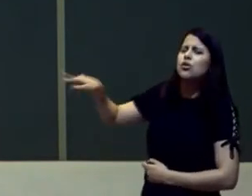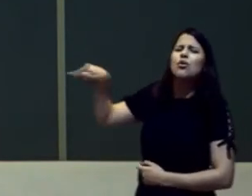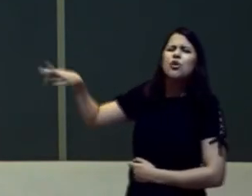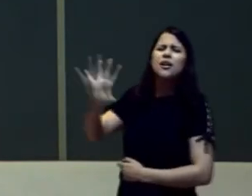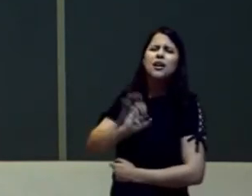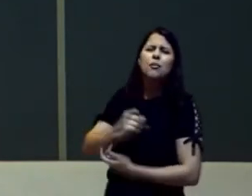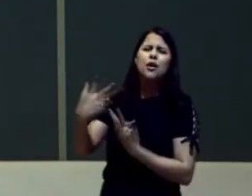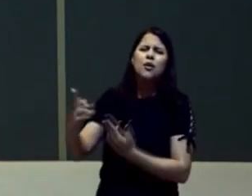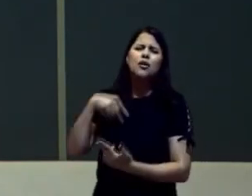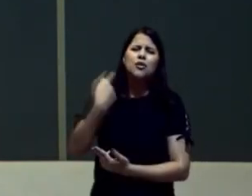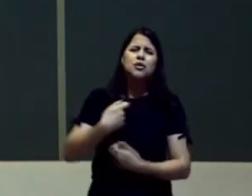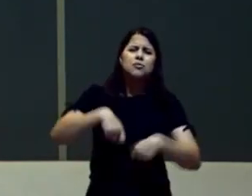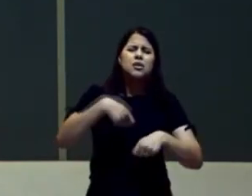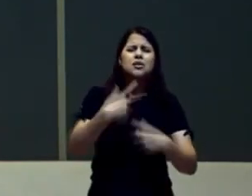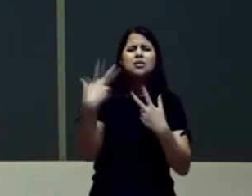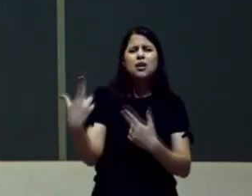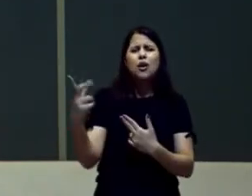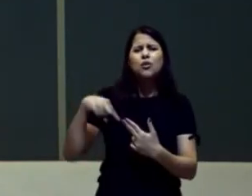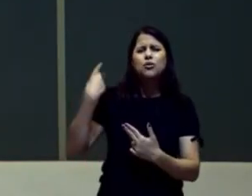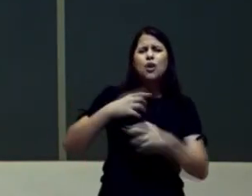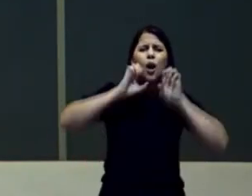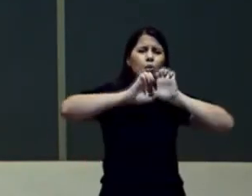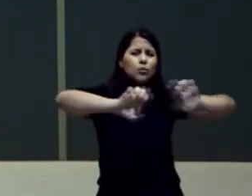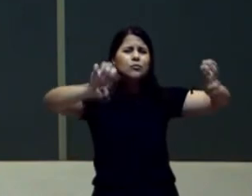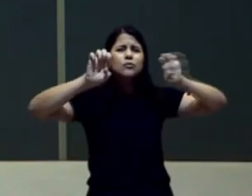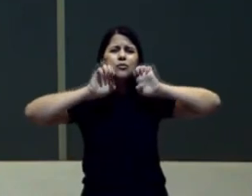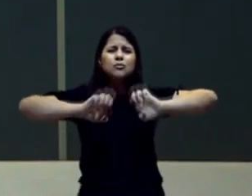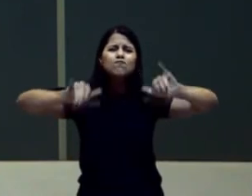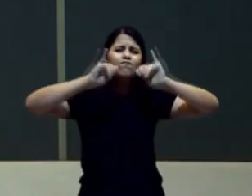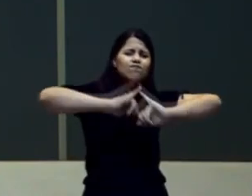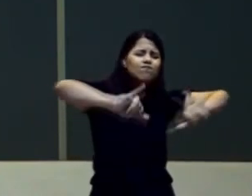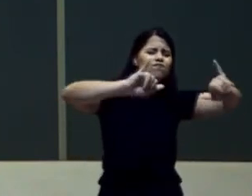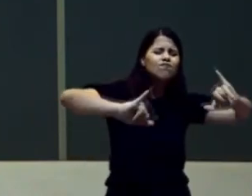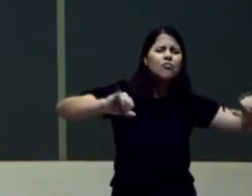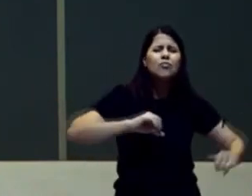Pai, faz de nós cartas vivas,